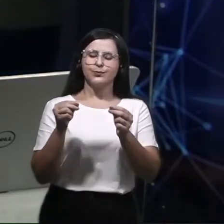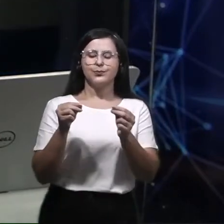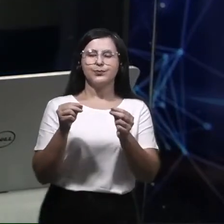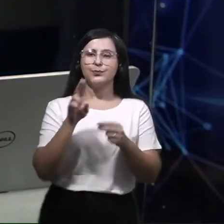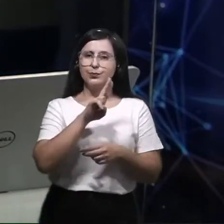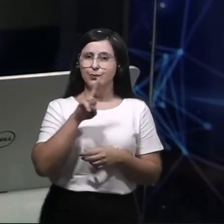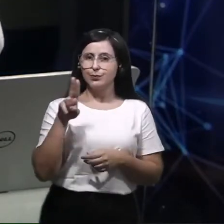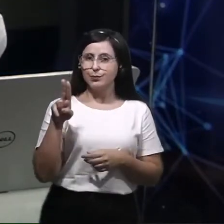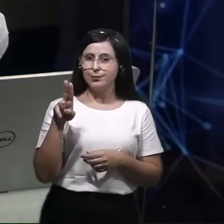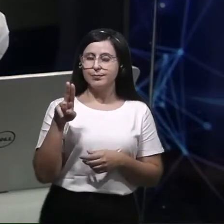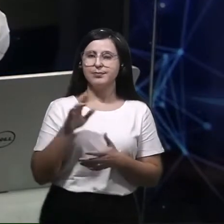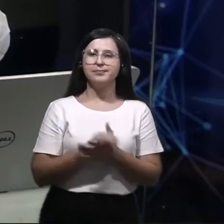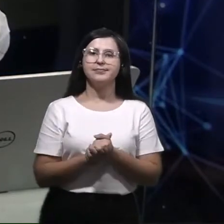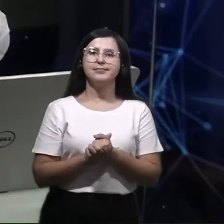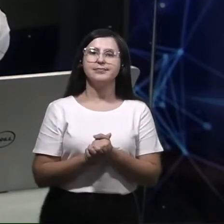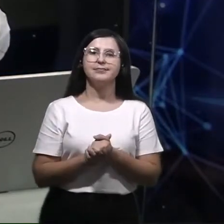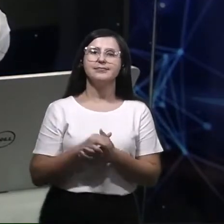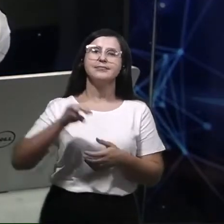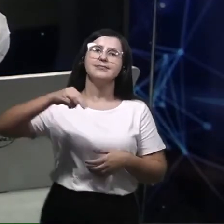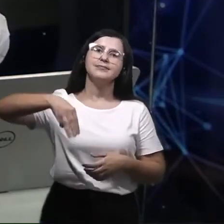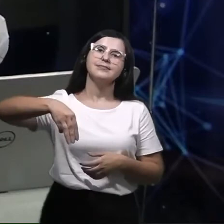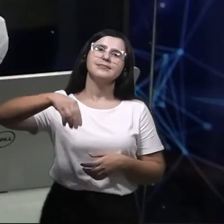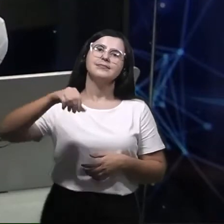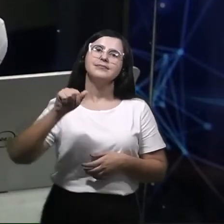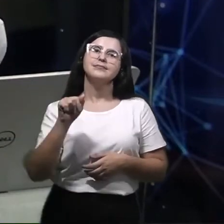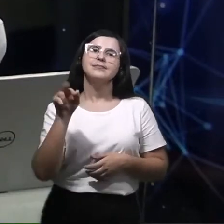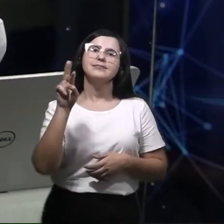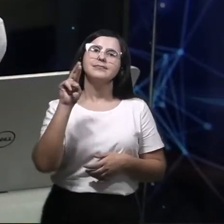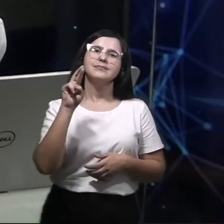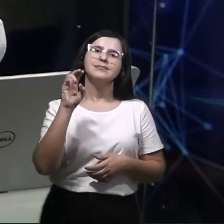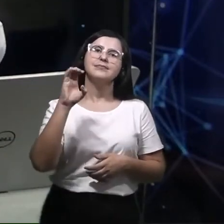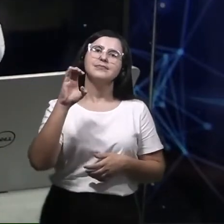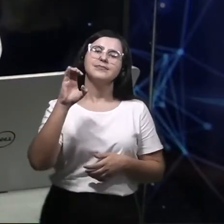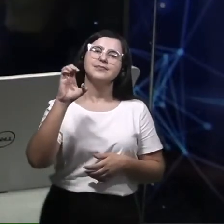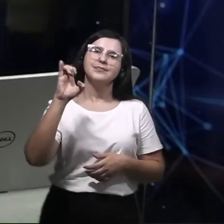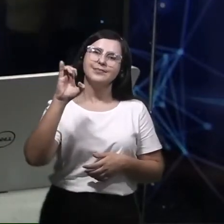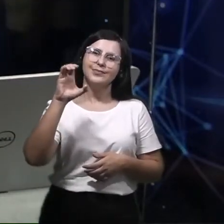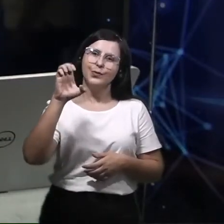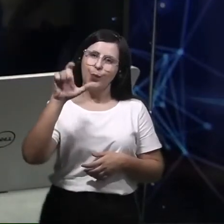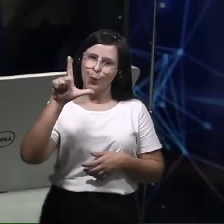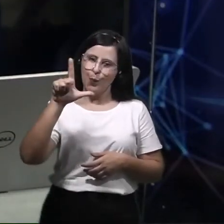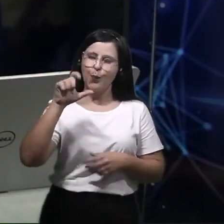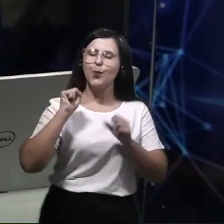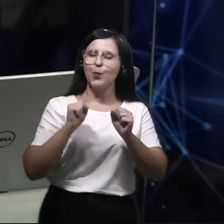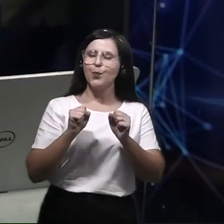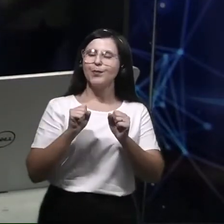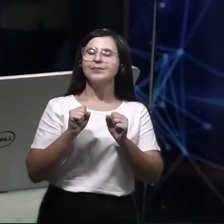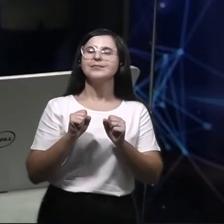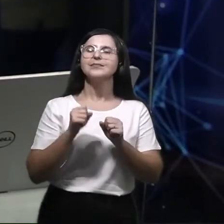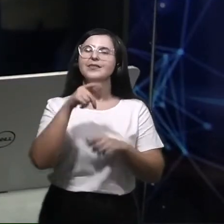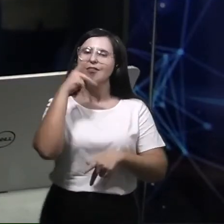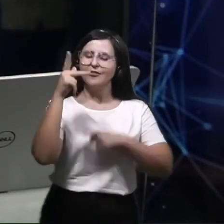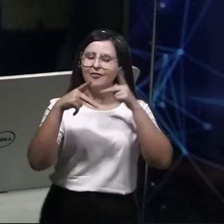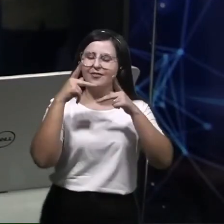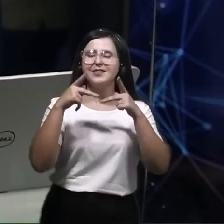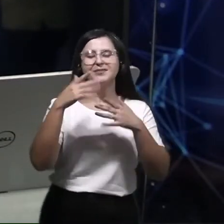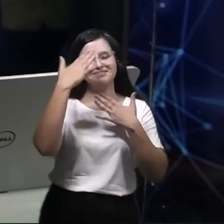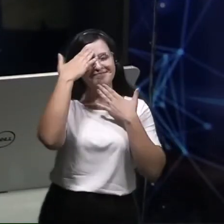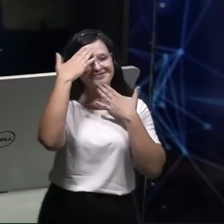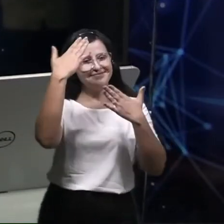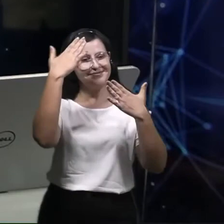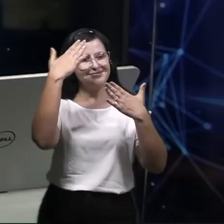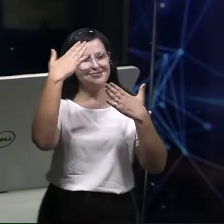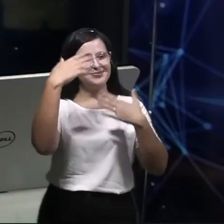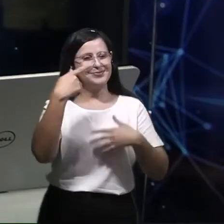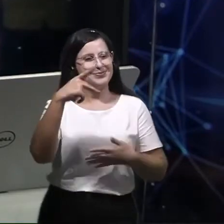O próximo candidato é o candidato Maciel do Nascimento. O senhor dispõe, candidato, do tempo de 1 minuto e meio e desde já também eu quero agradecer